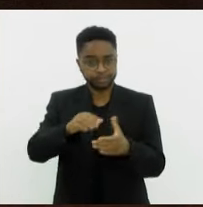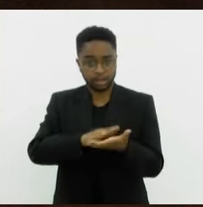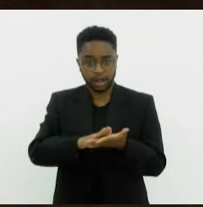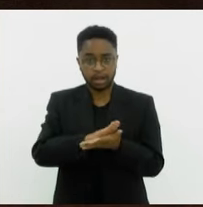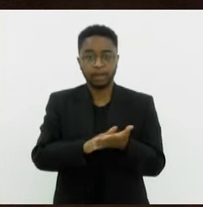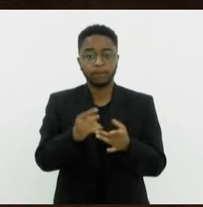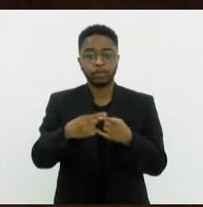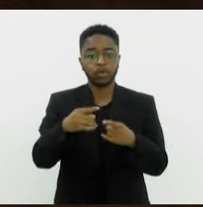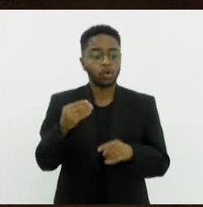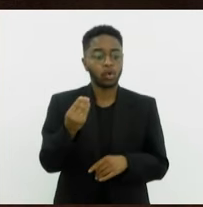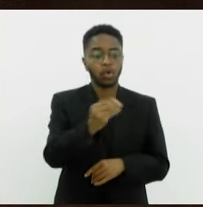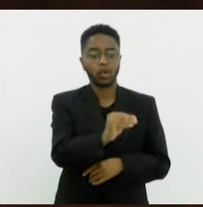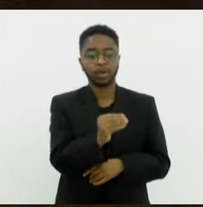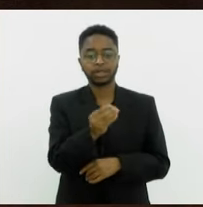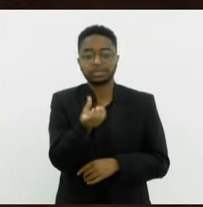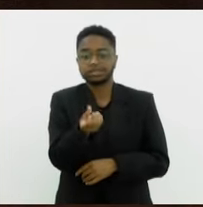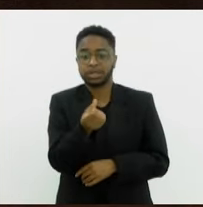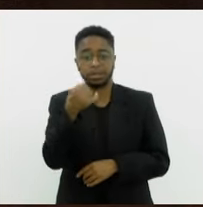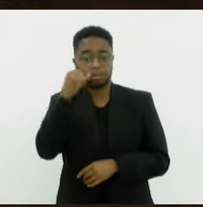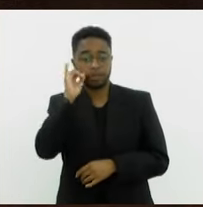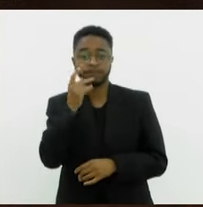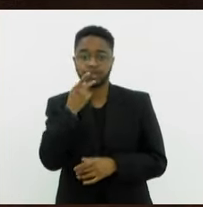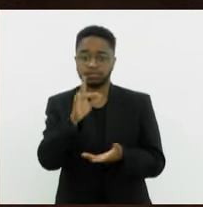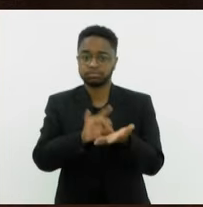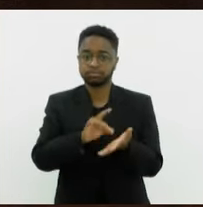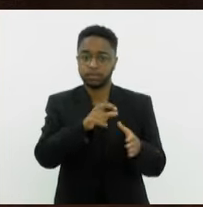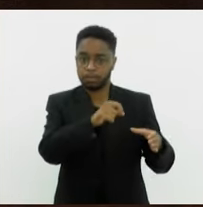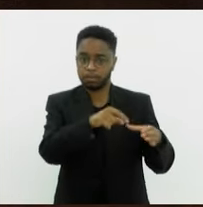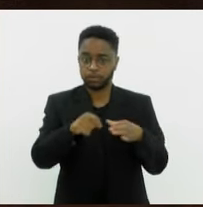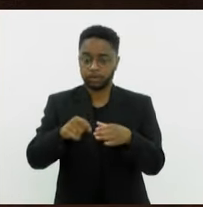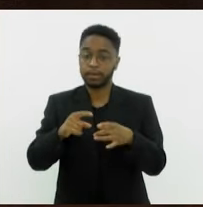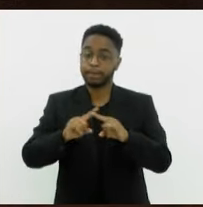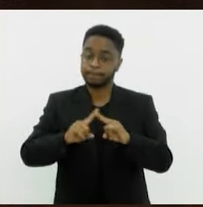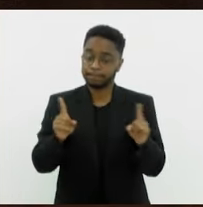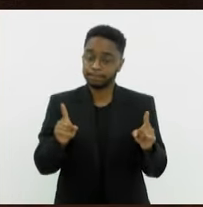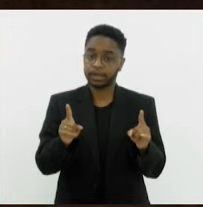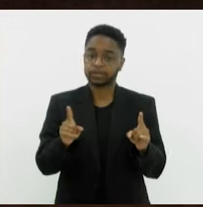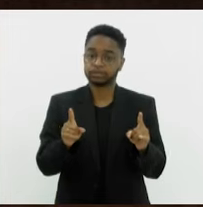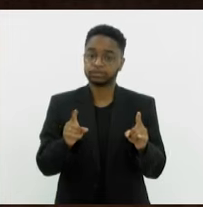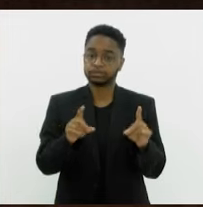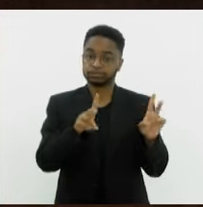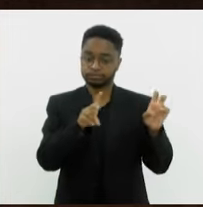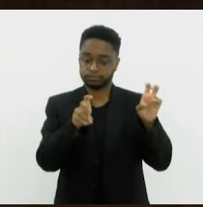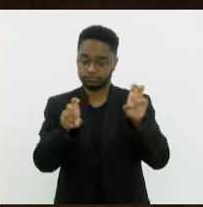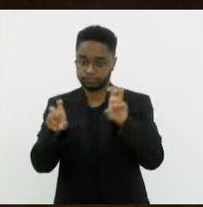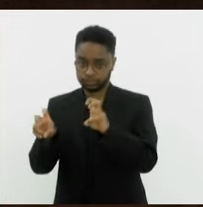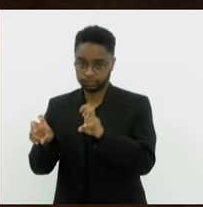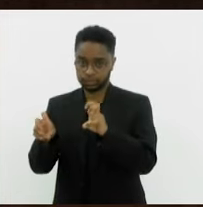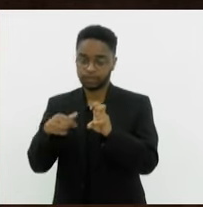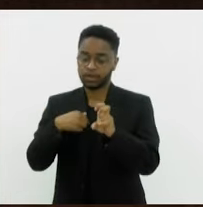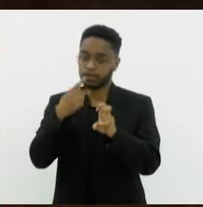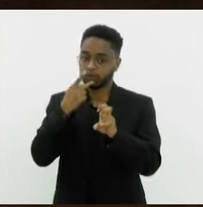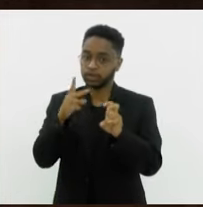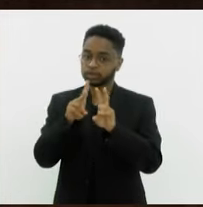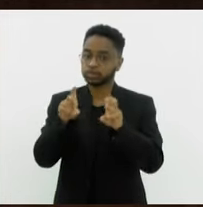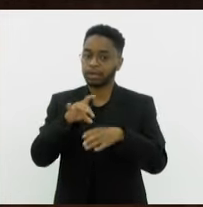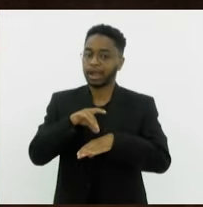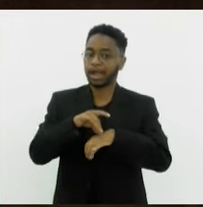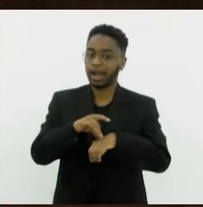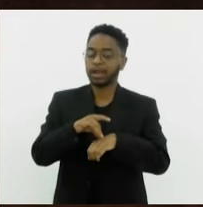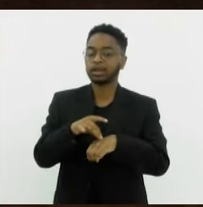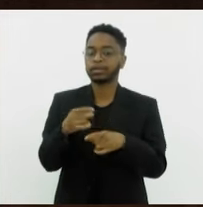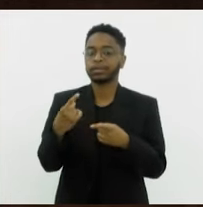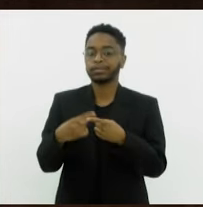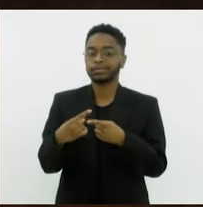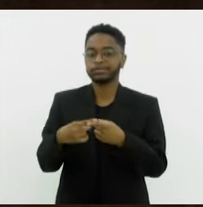dizem que estão produzindo de verdade. Então, são sobre esses aspectos, senhora presidenta. E eu falo da carne, porque a carne